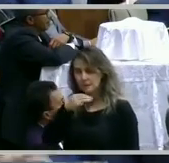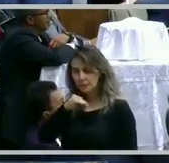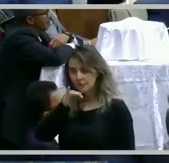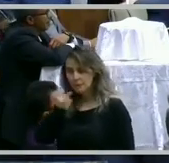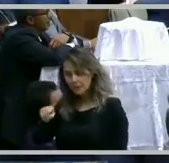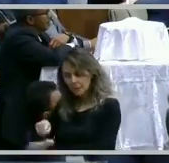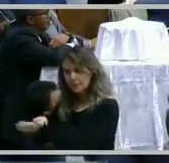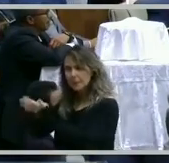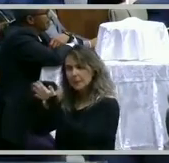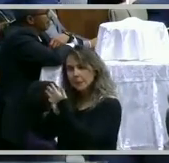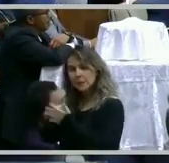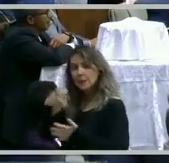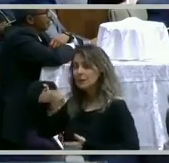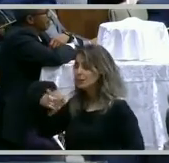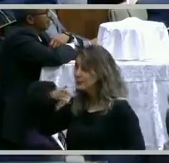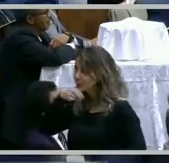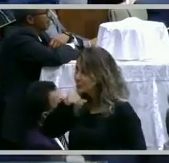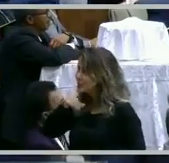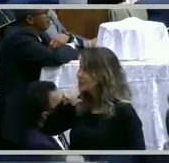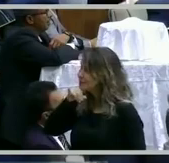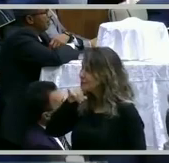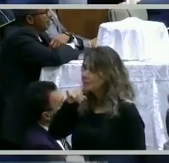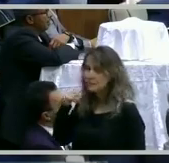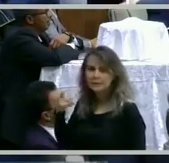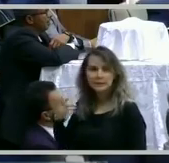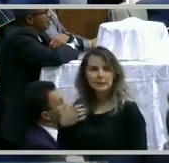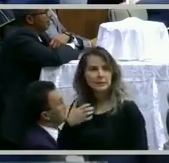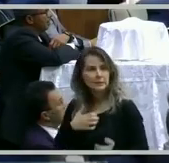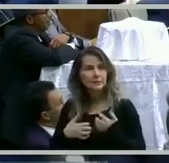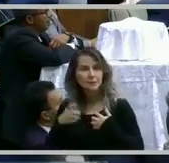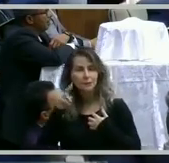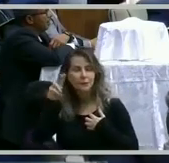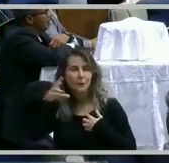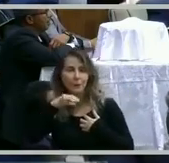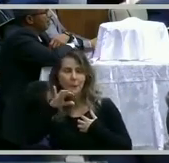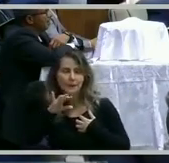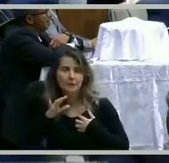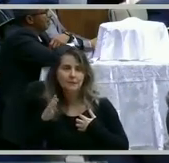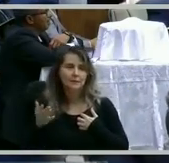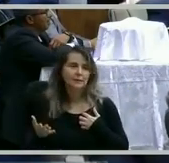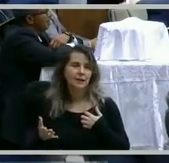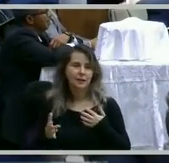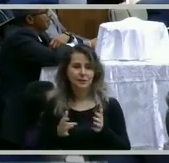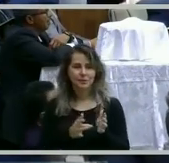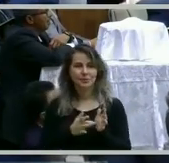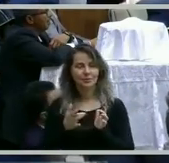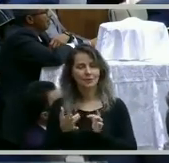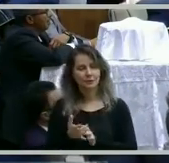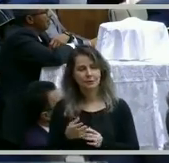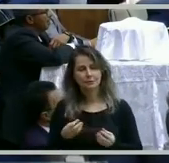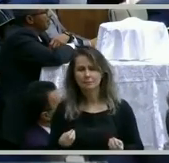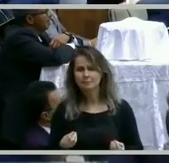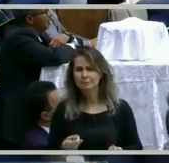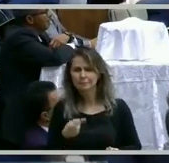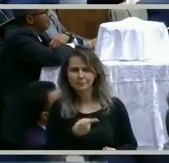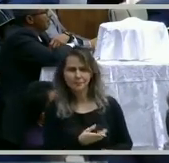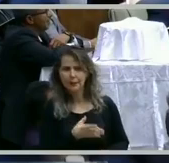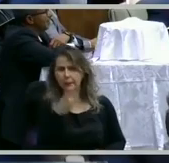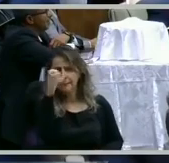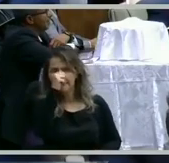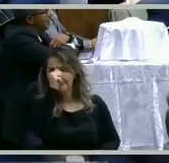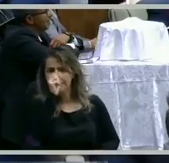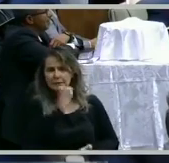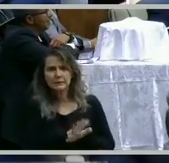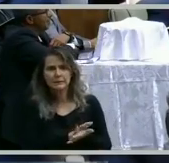Mostra-nos o Pai. A ansiedade agora é ver o Pai. Aí Jesus disse, rapaz, esses caboclos ainda não aprenderam.